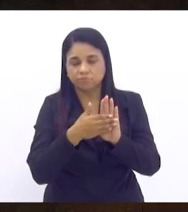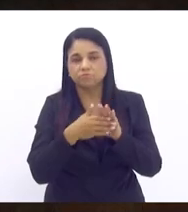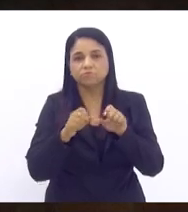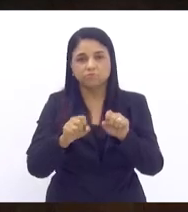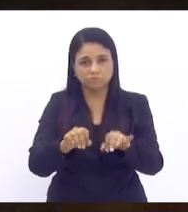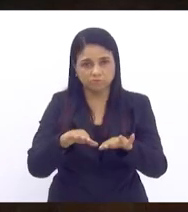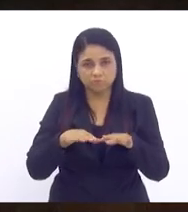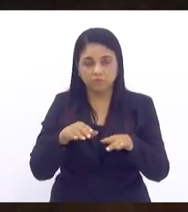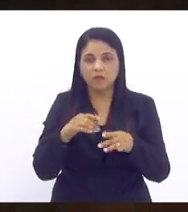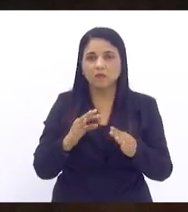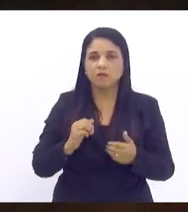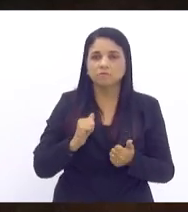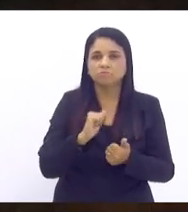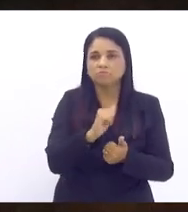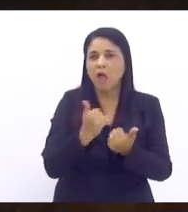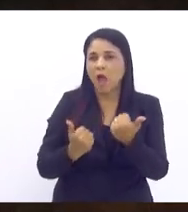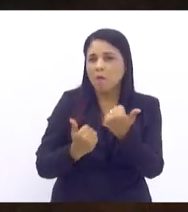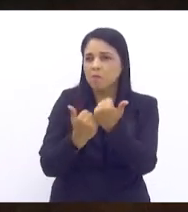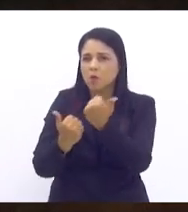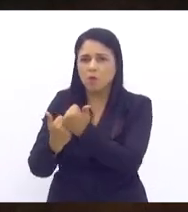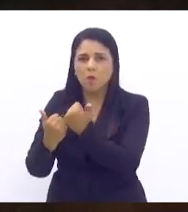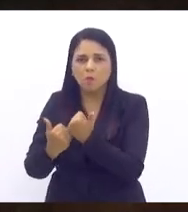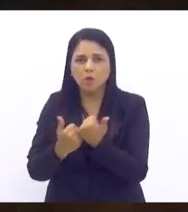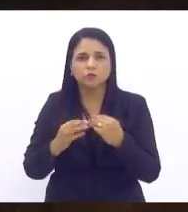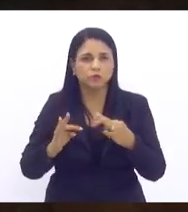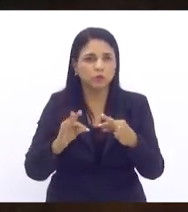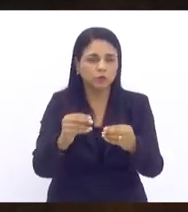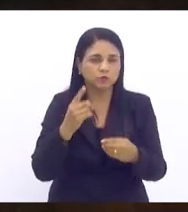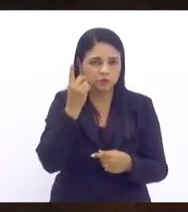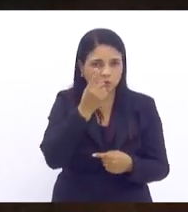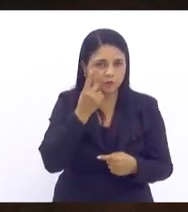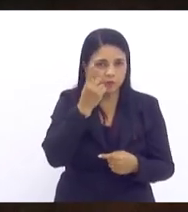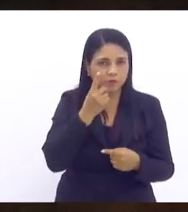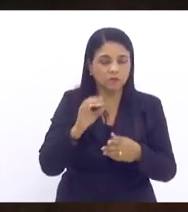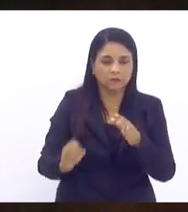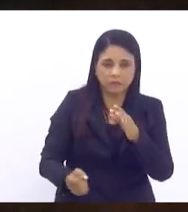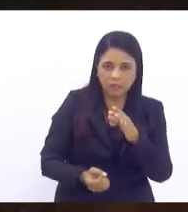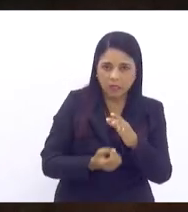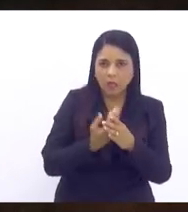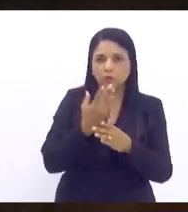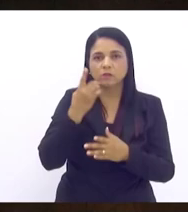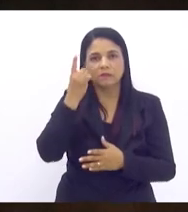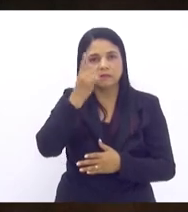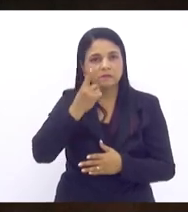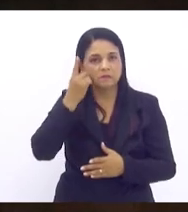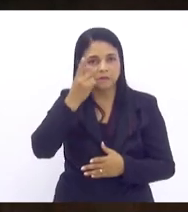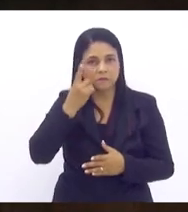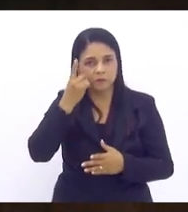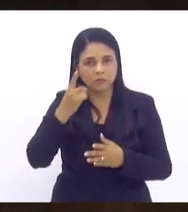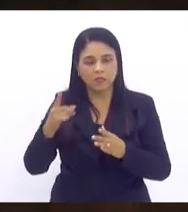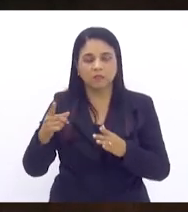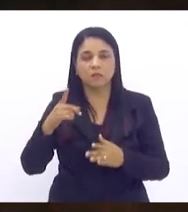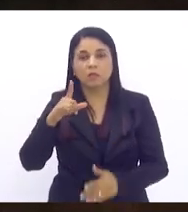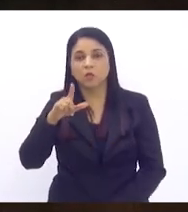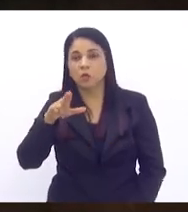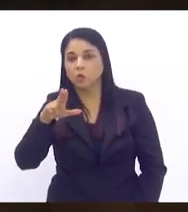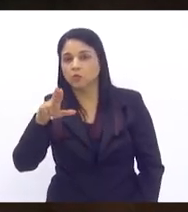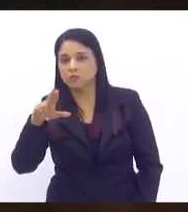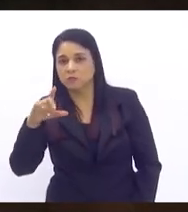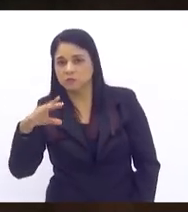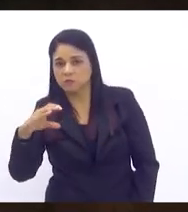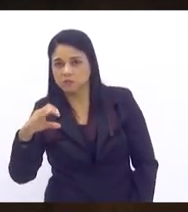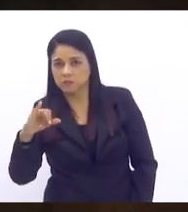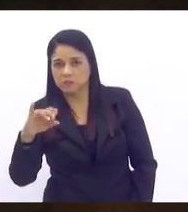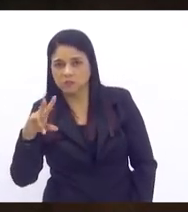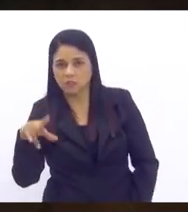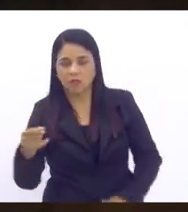com a colaboração de todos os parlamentares, com a nossa autora da lei que a gente pretende alterar com o objetivo de